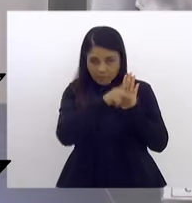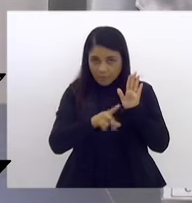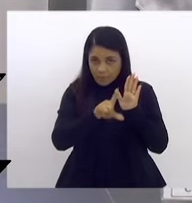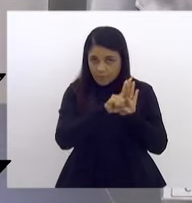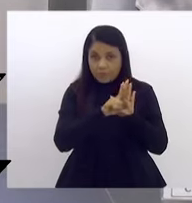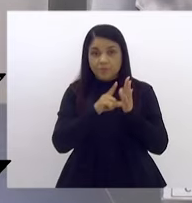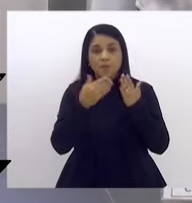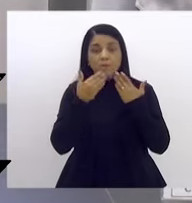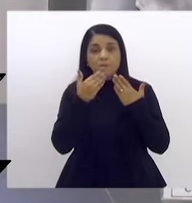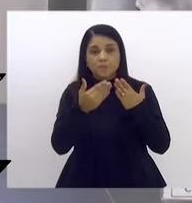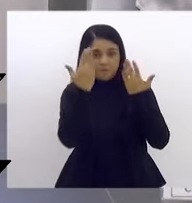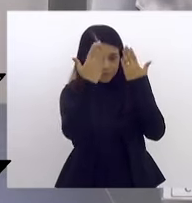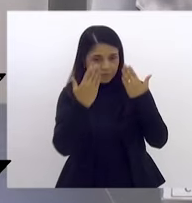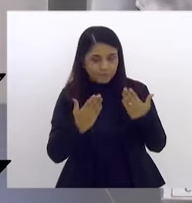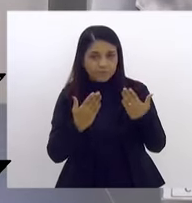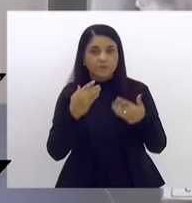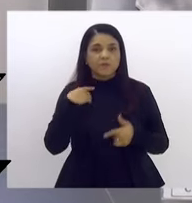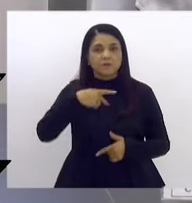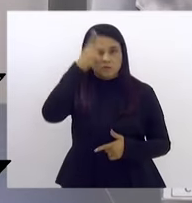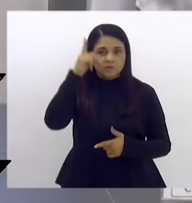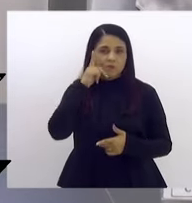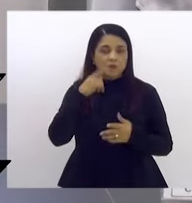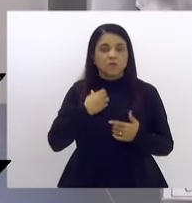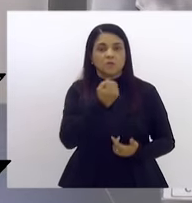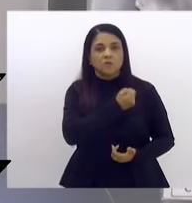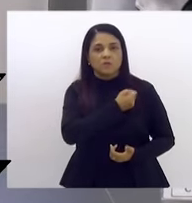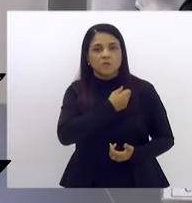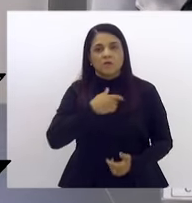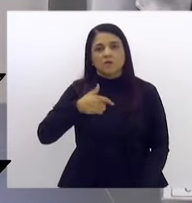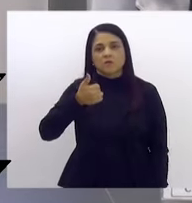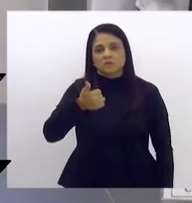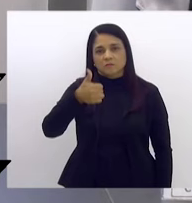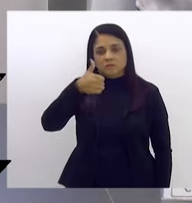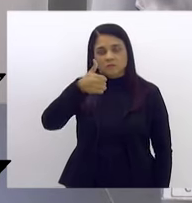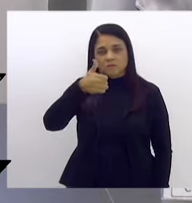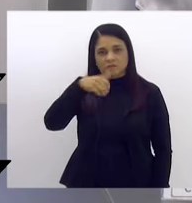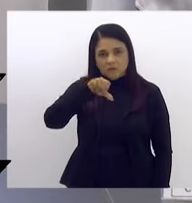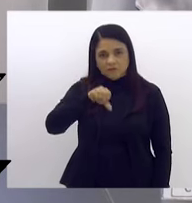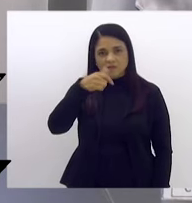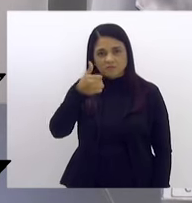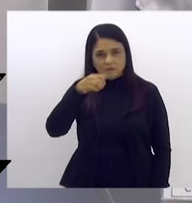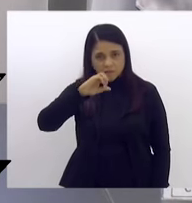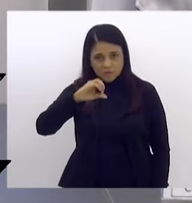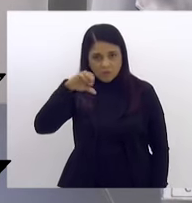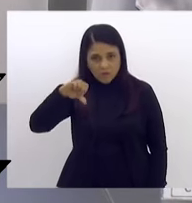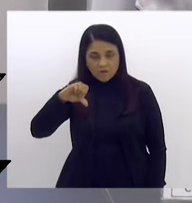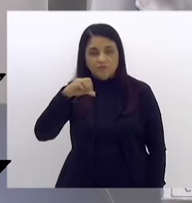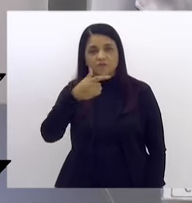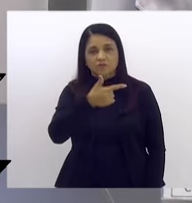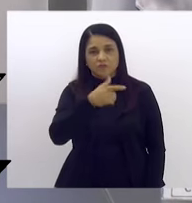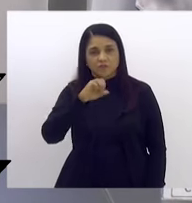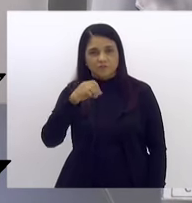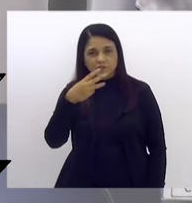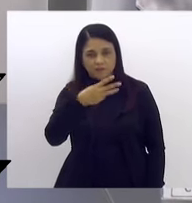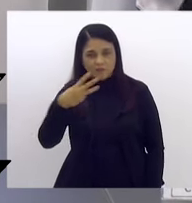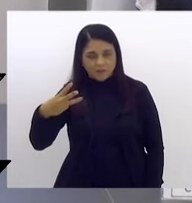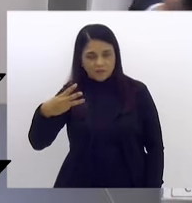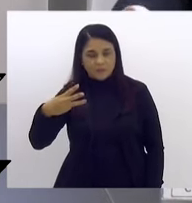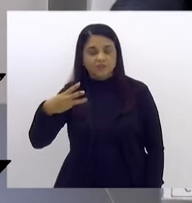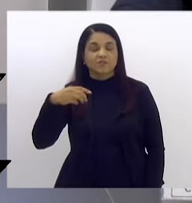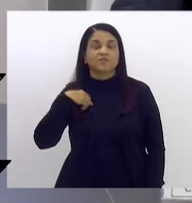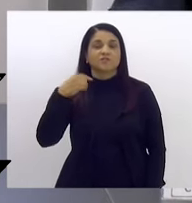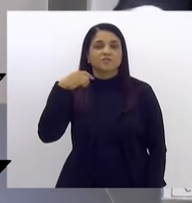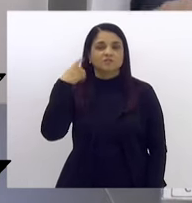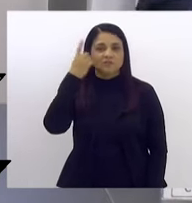passo a item da paa pl 99 de 23 de autoria do deputado Vinícius cosolo Rafael Nobre e